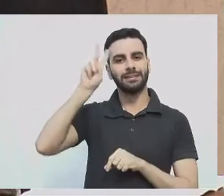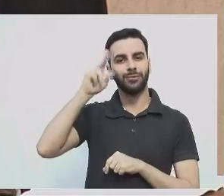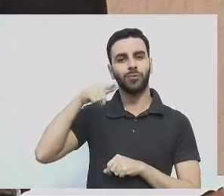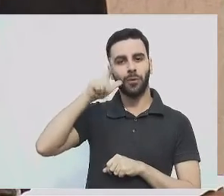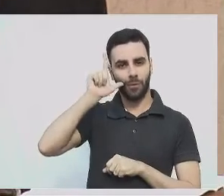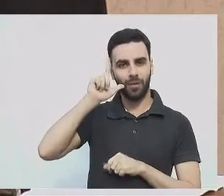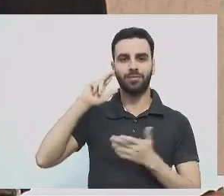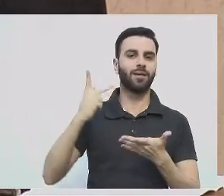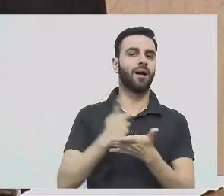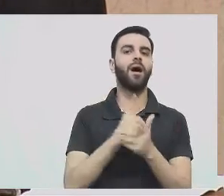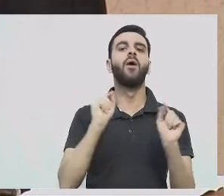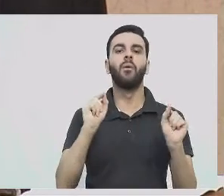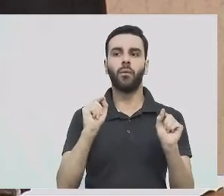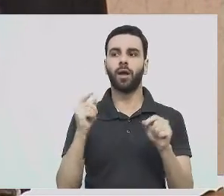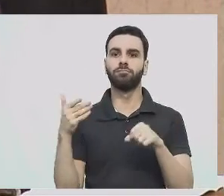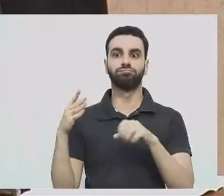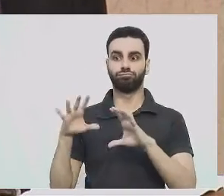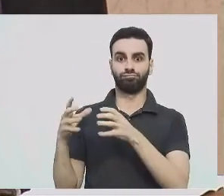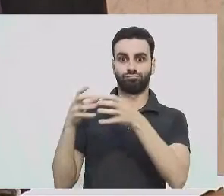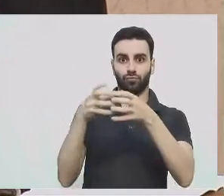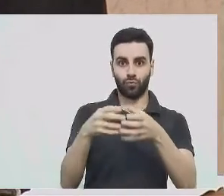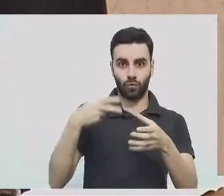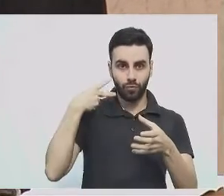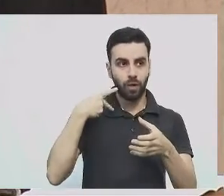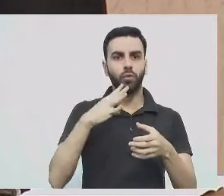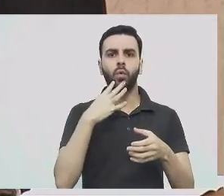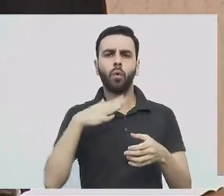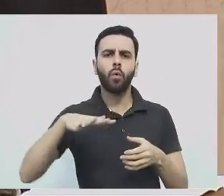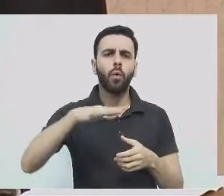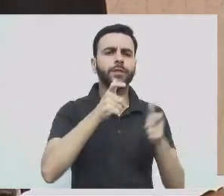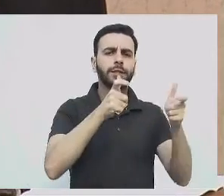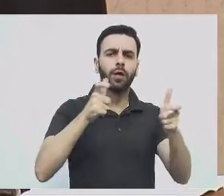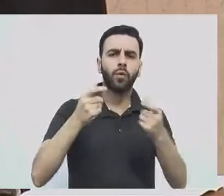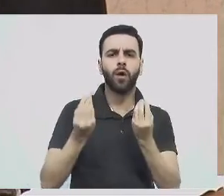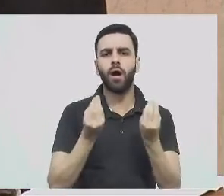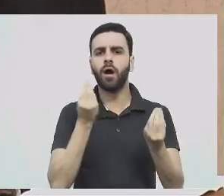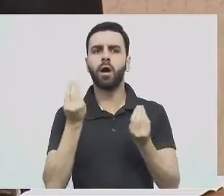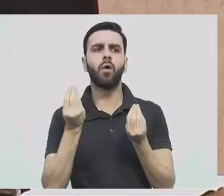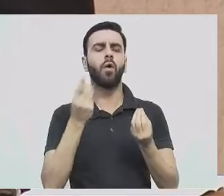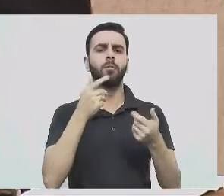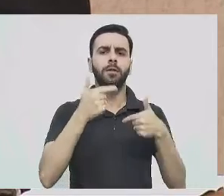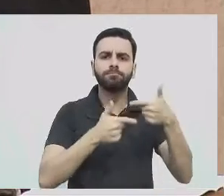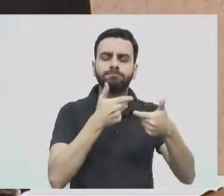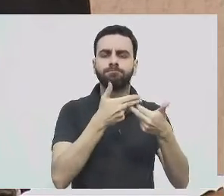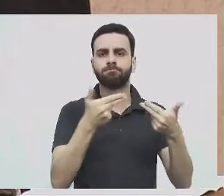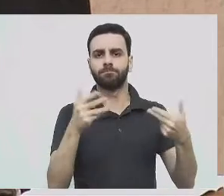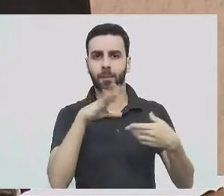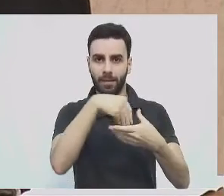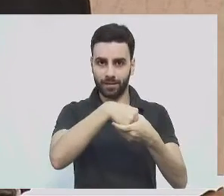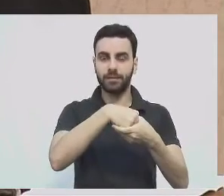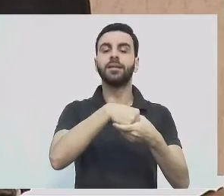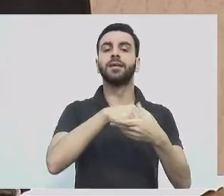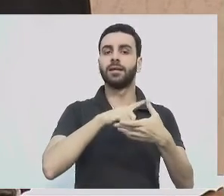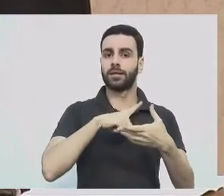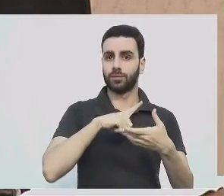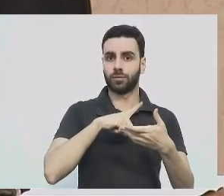já conhecendo a casa, a Câmara, todos os procedimentos de trabalho, a equipe